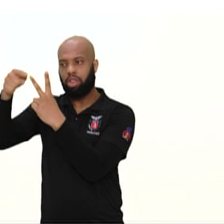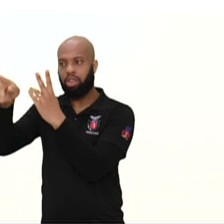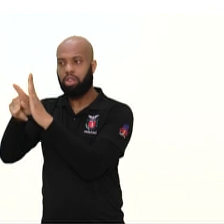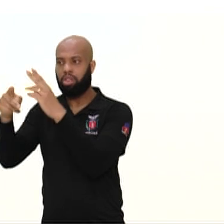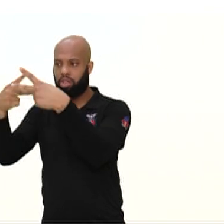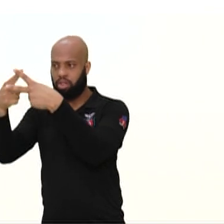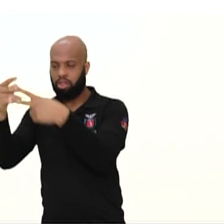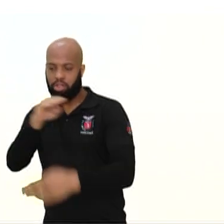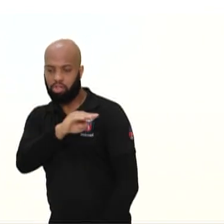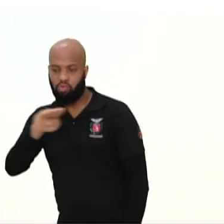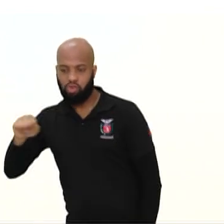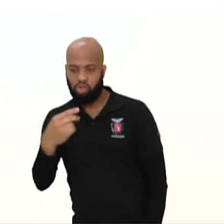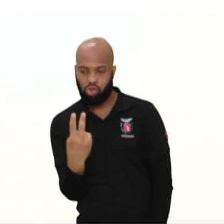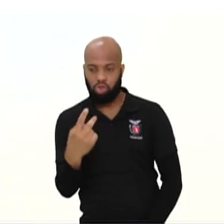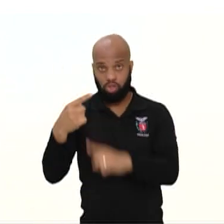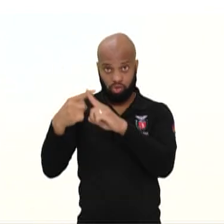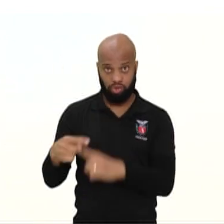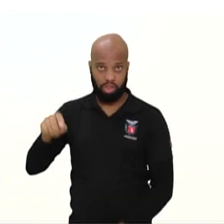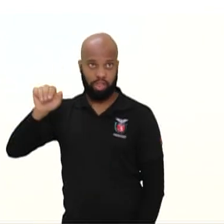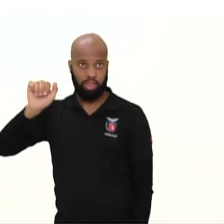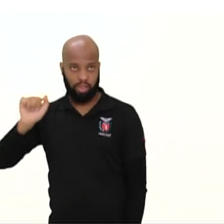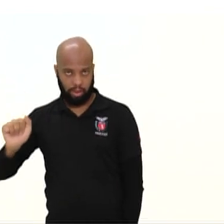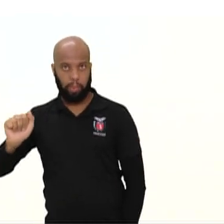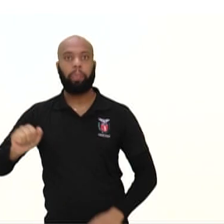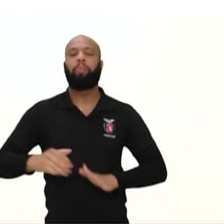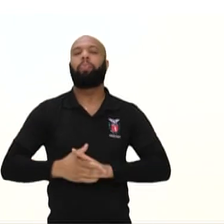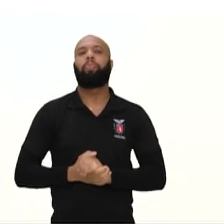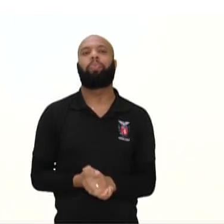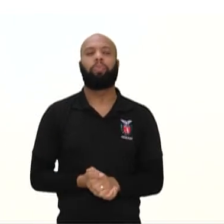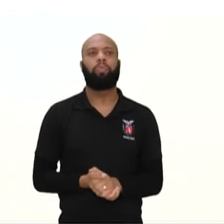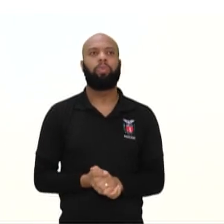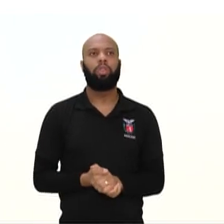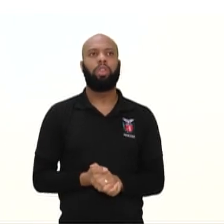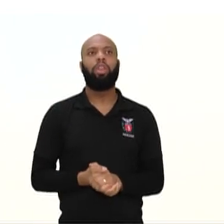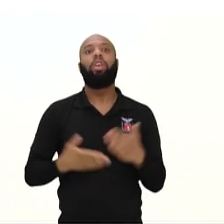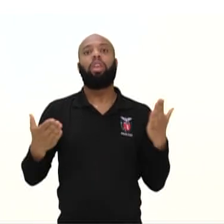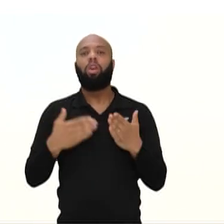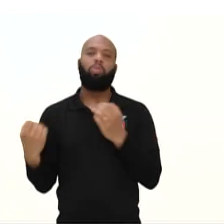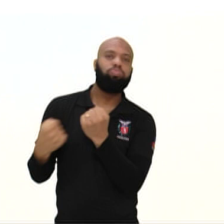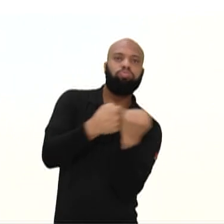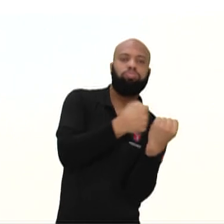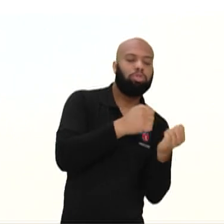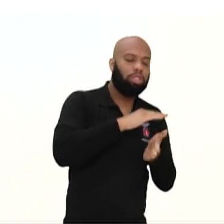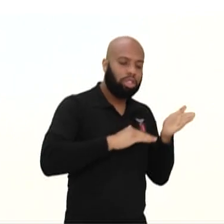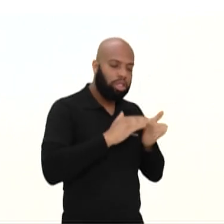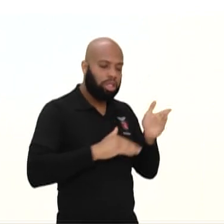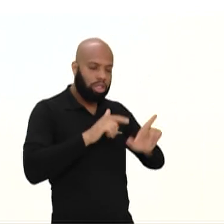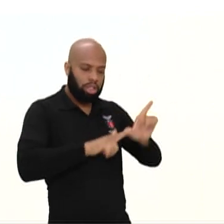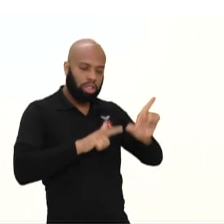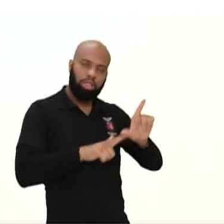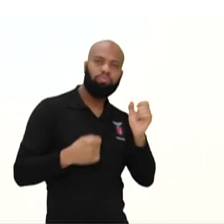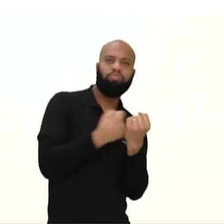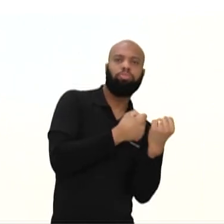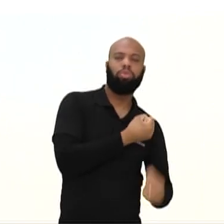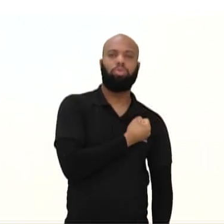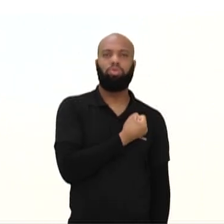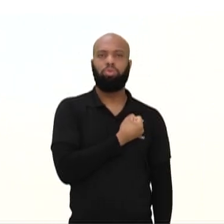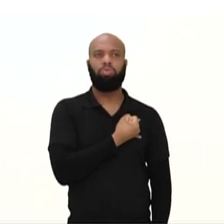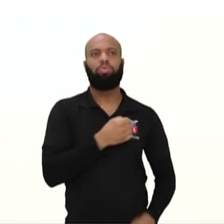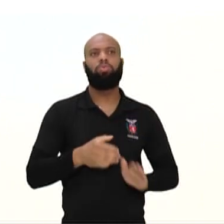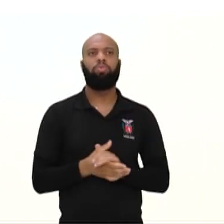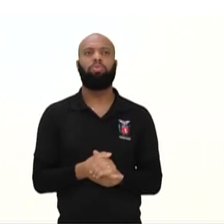delta dividido por 2 vezes o coeficiente a. Então, nós substituímos, x vai ser